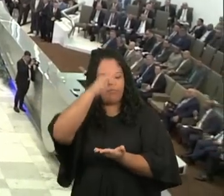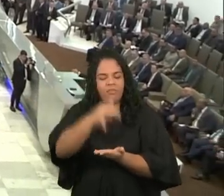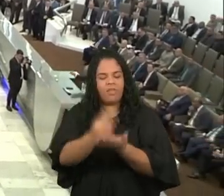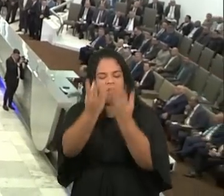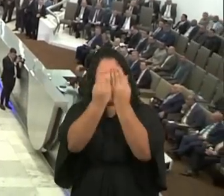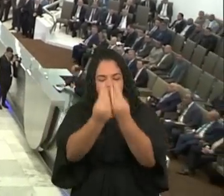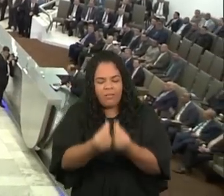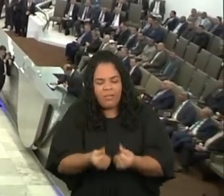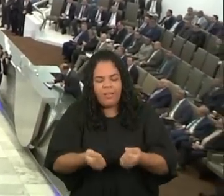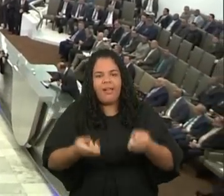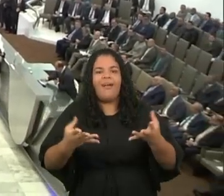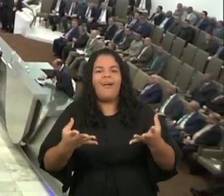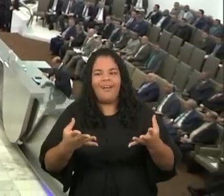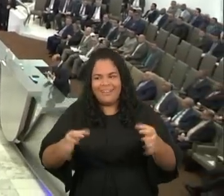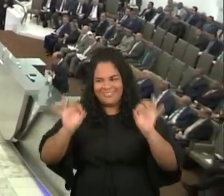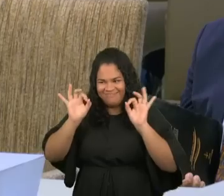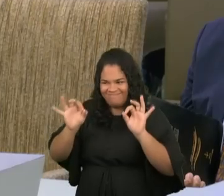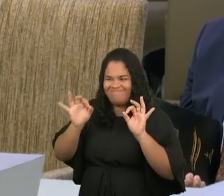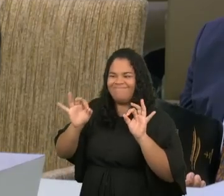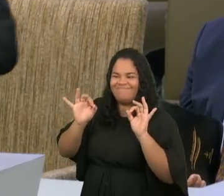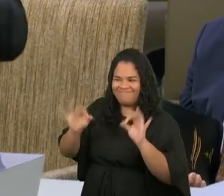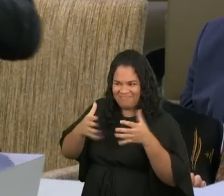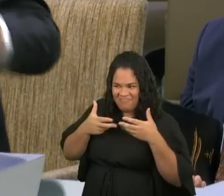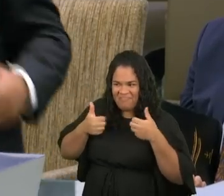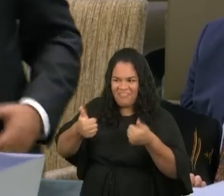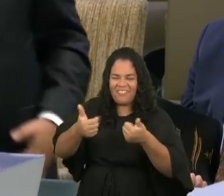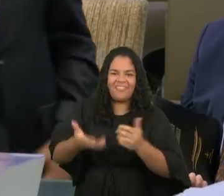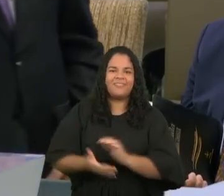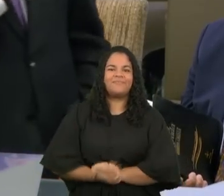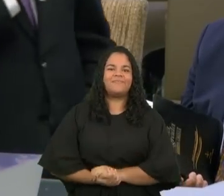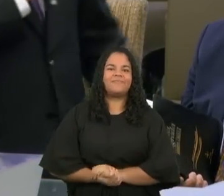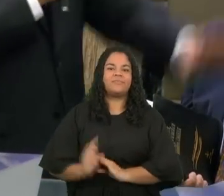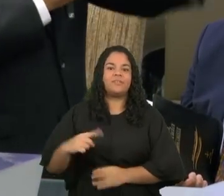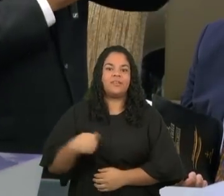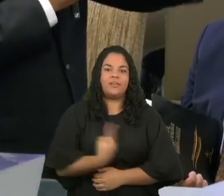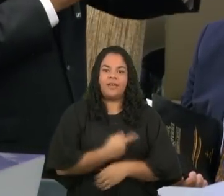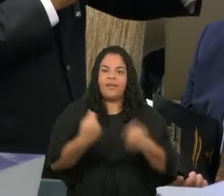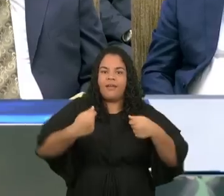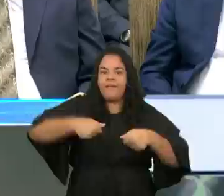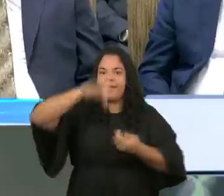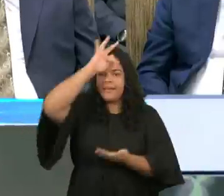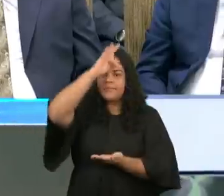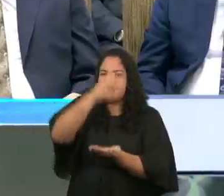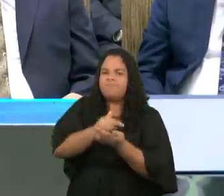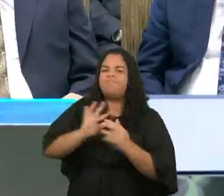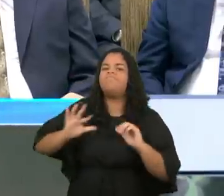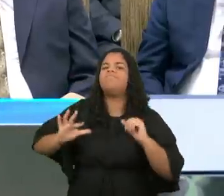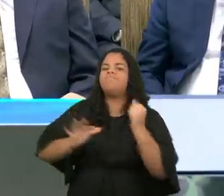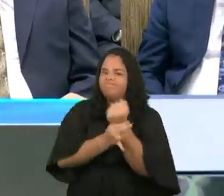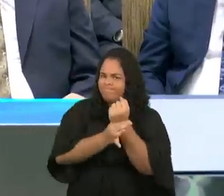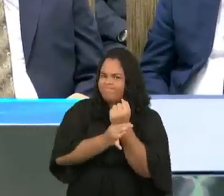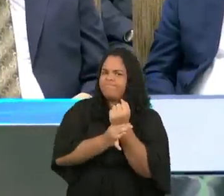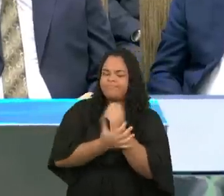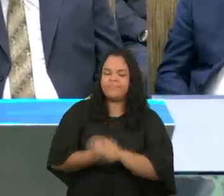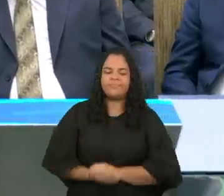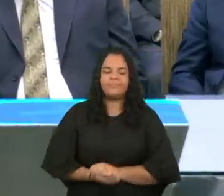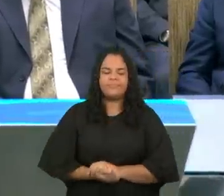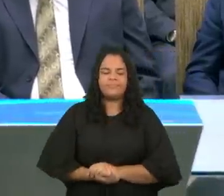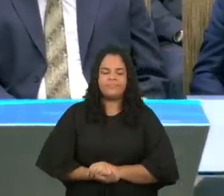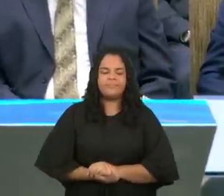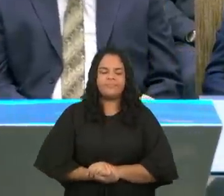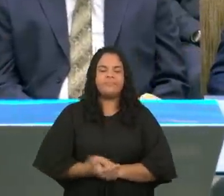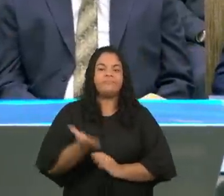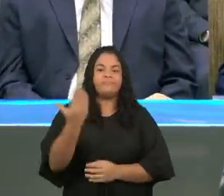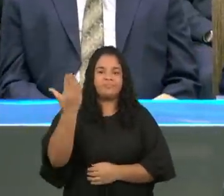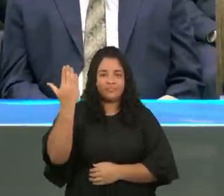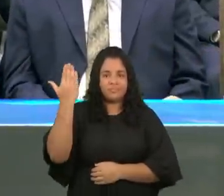Nota 10 para vocês. Necessitamos ter convicção. Deixa eu dizer uma coisa. Já houve momentos difíceis para a fé,